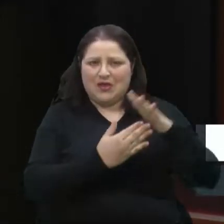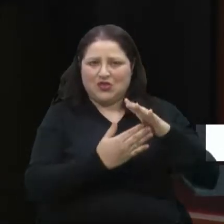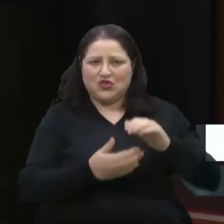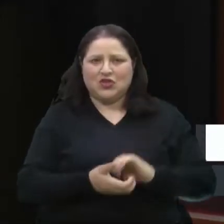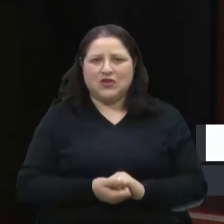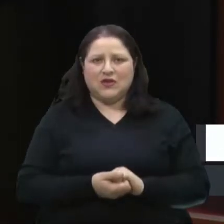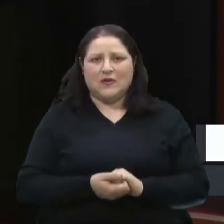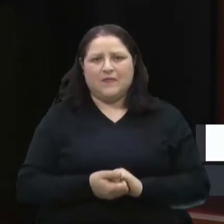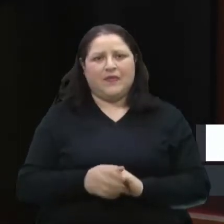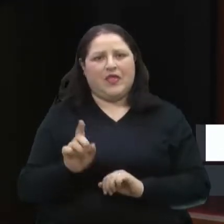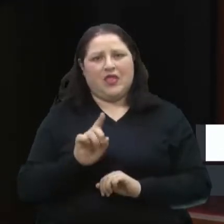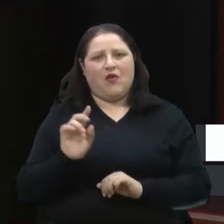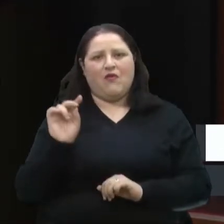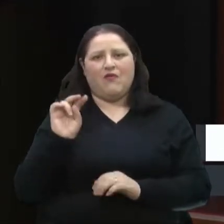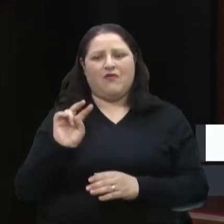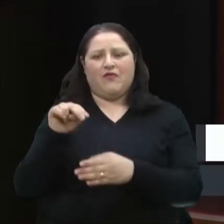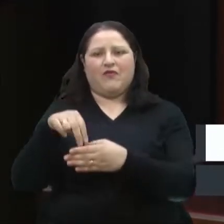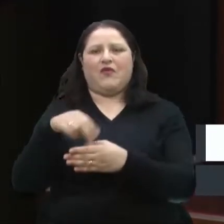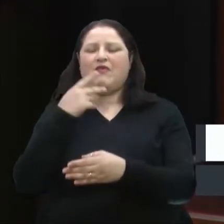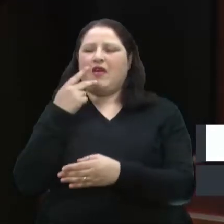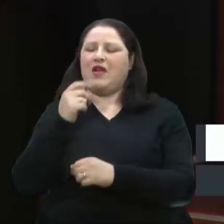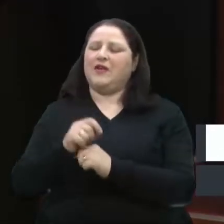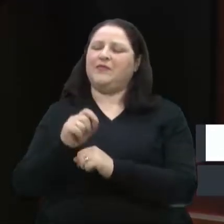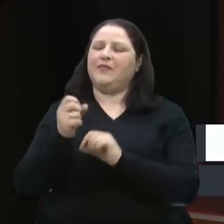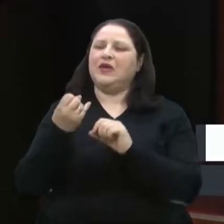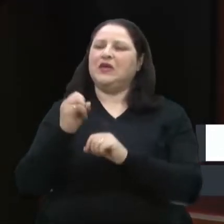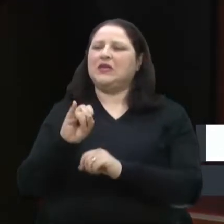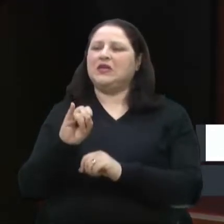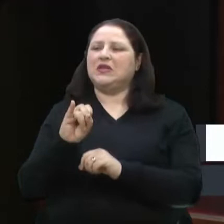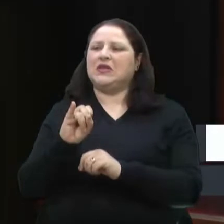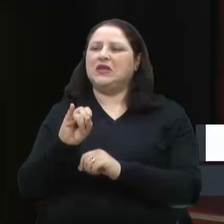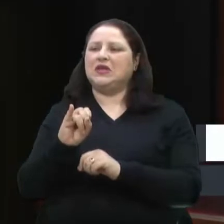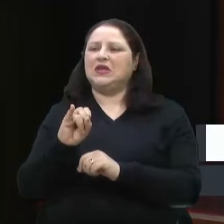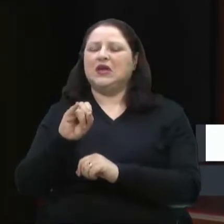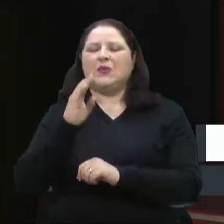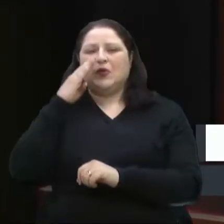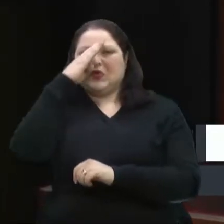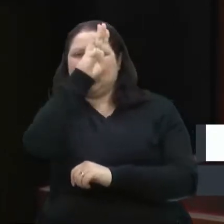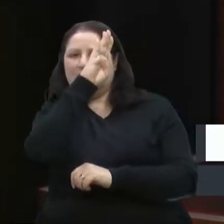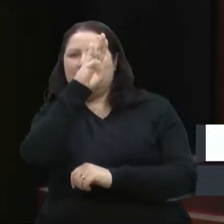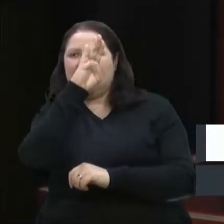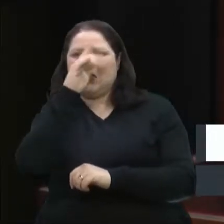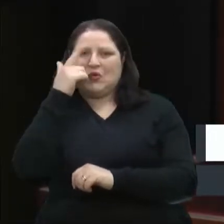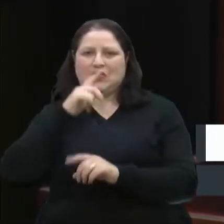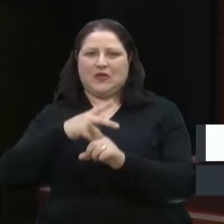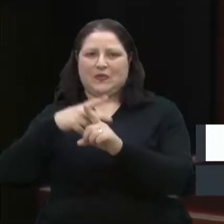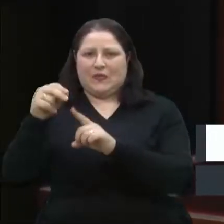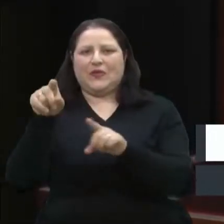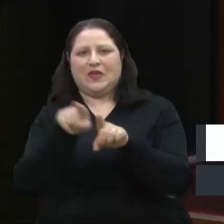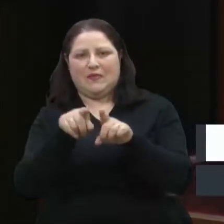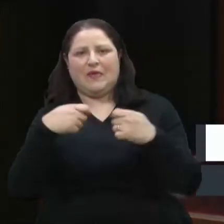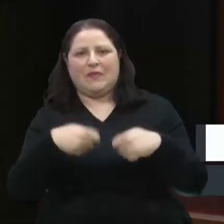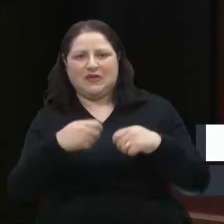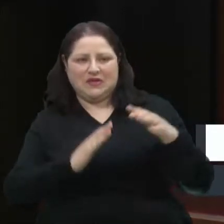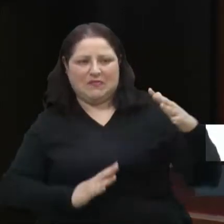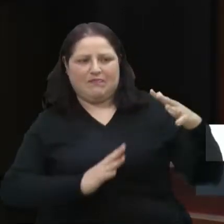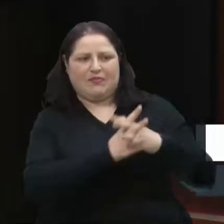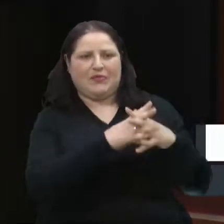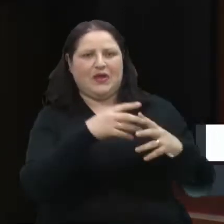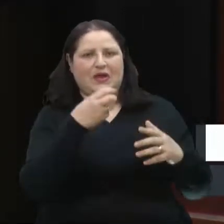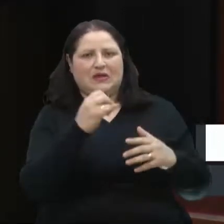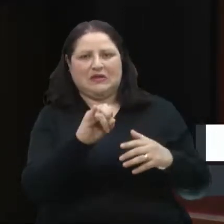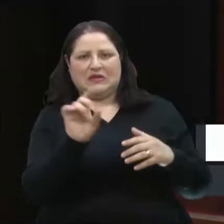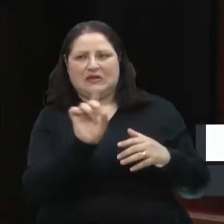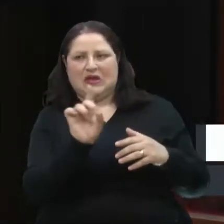dizer o seguinte, mas se o Bolsonaro se eleger, ele também ia ter que furar, porque senão ele não ia conseguir